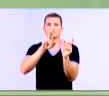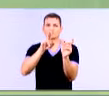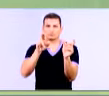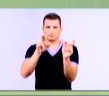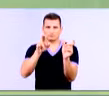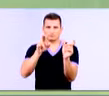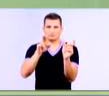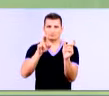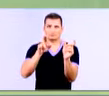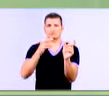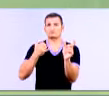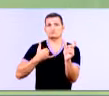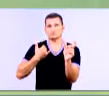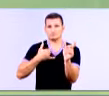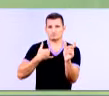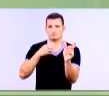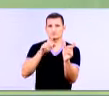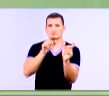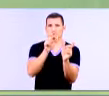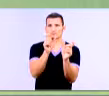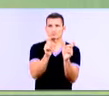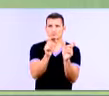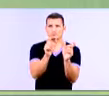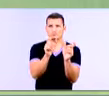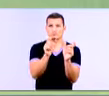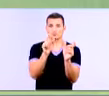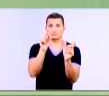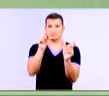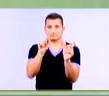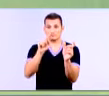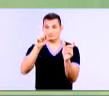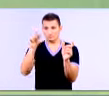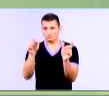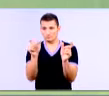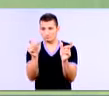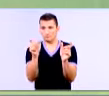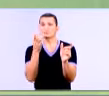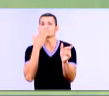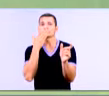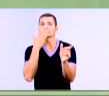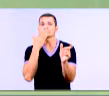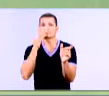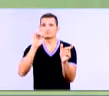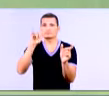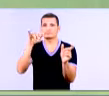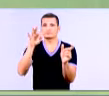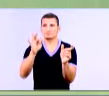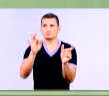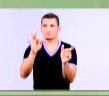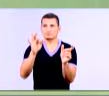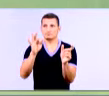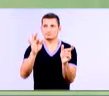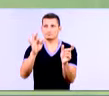variável, idade e depois o tipo da variável, inteiro.